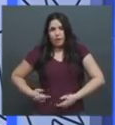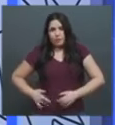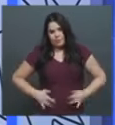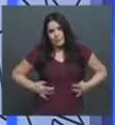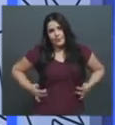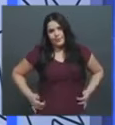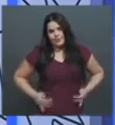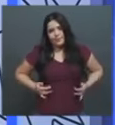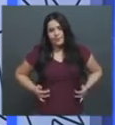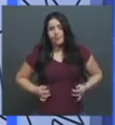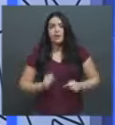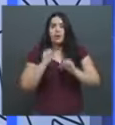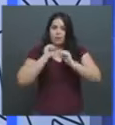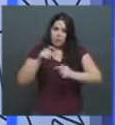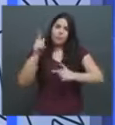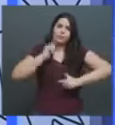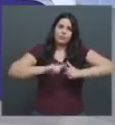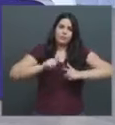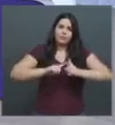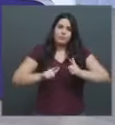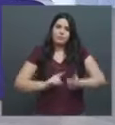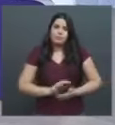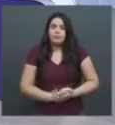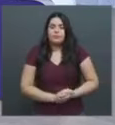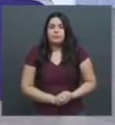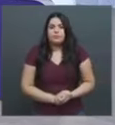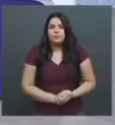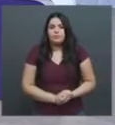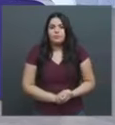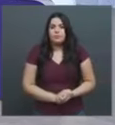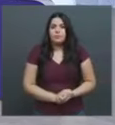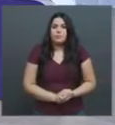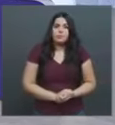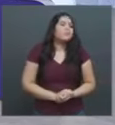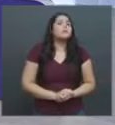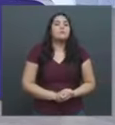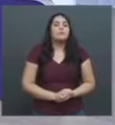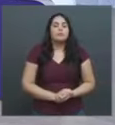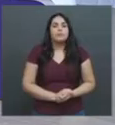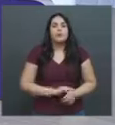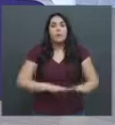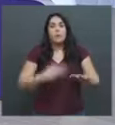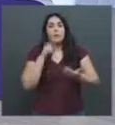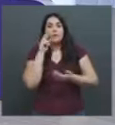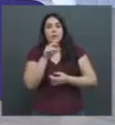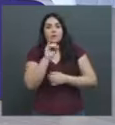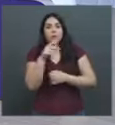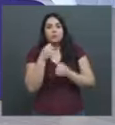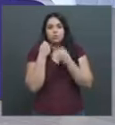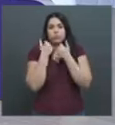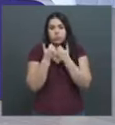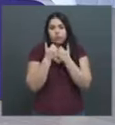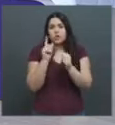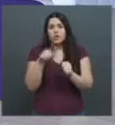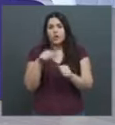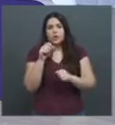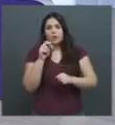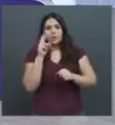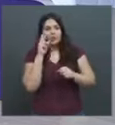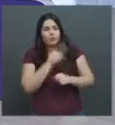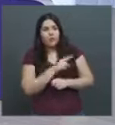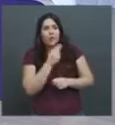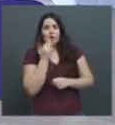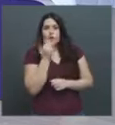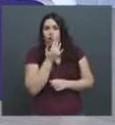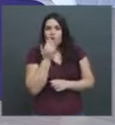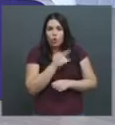né? Pode lesar os rins também, pode prejudicar. Um sinal para saber se está tudo bem é observar a cor da